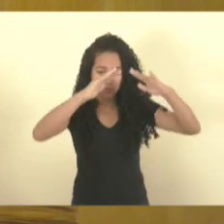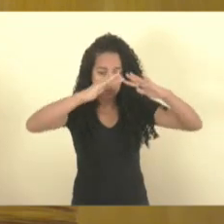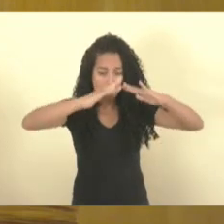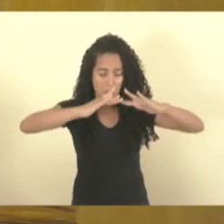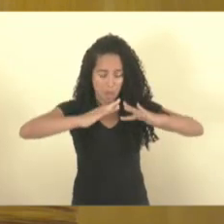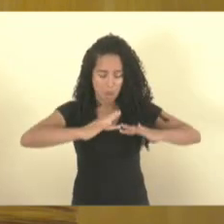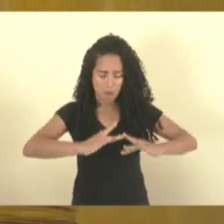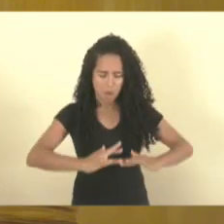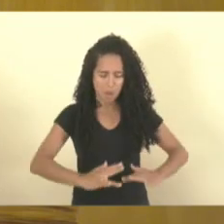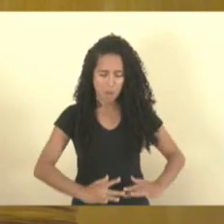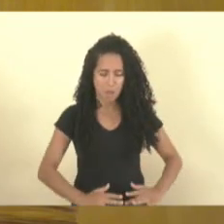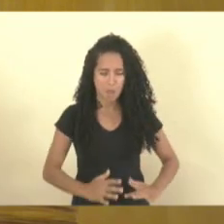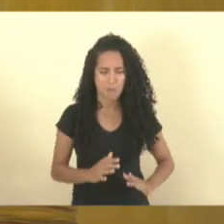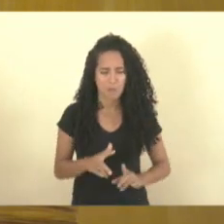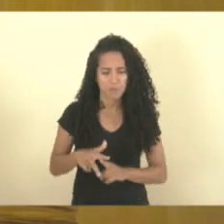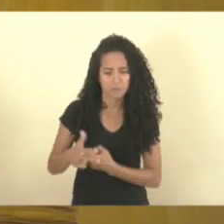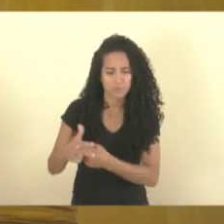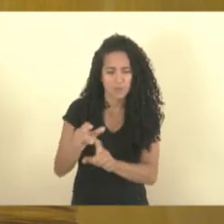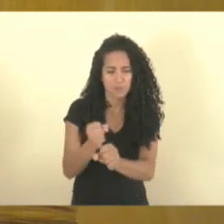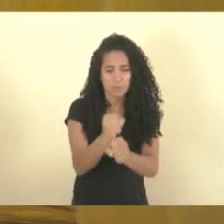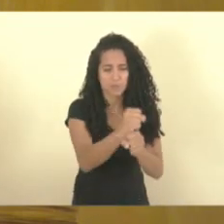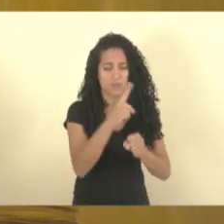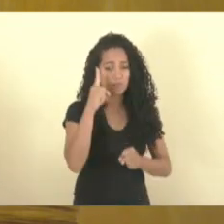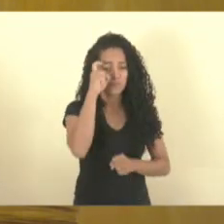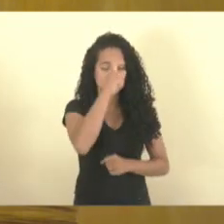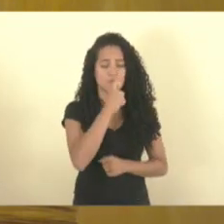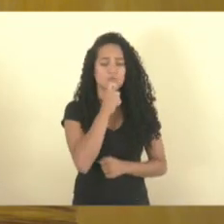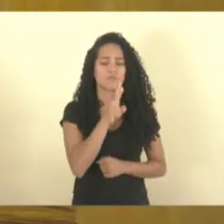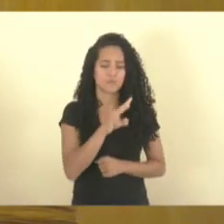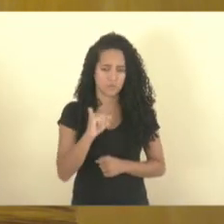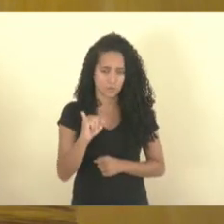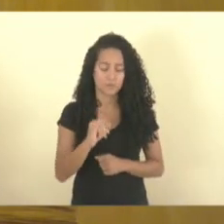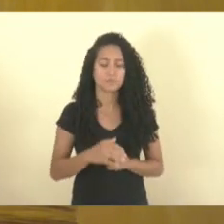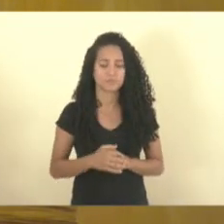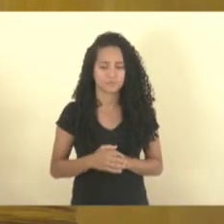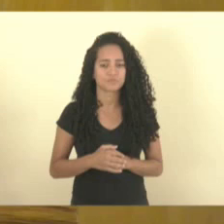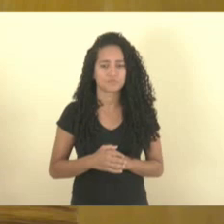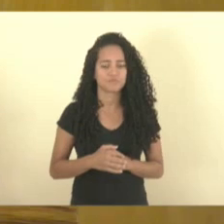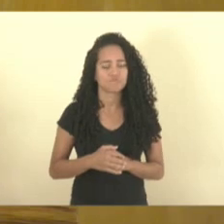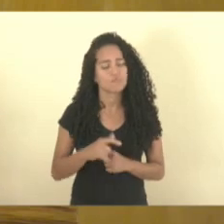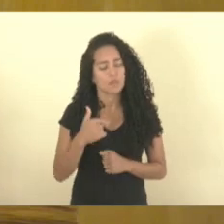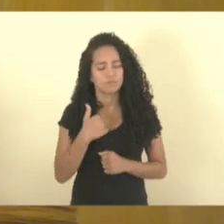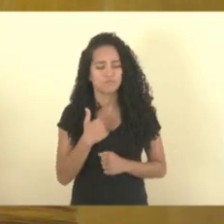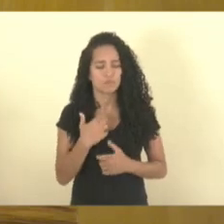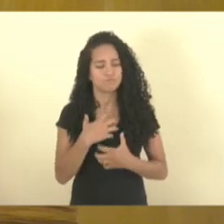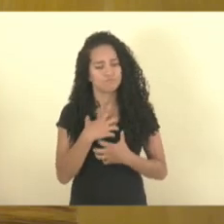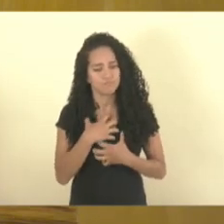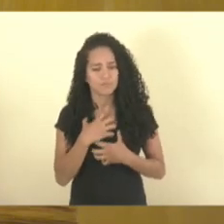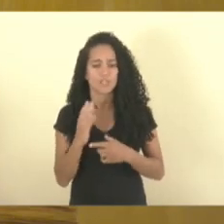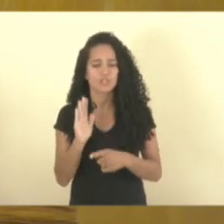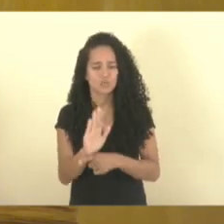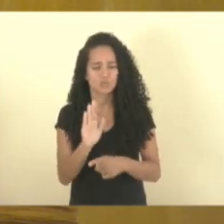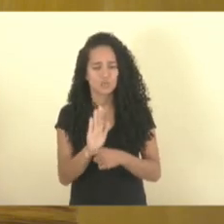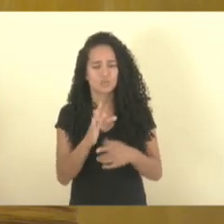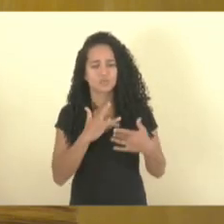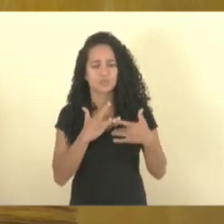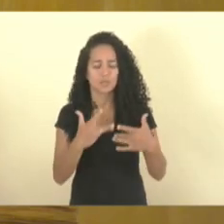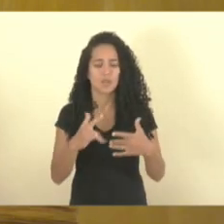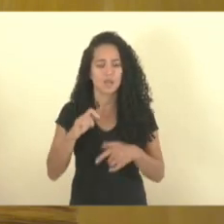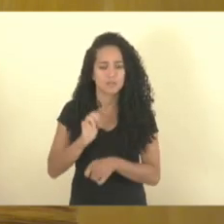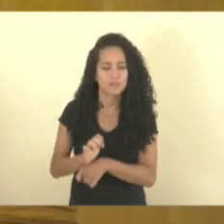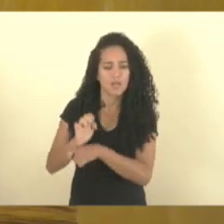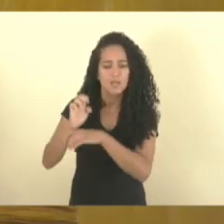muito difícil para a população. Então, com um nobre gesto de ajuda, o Estado, os